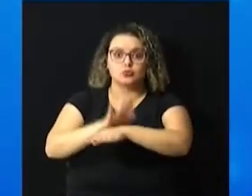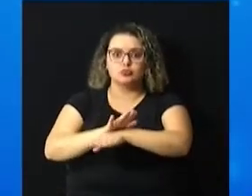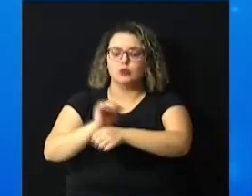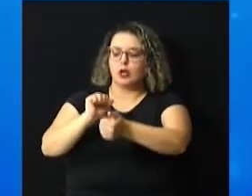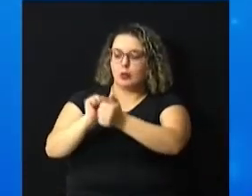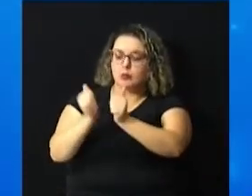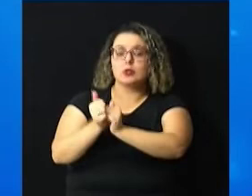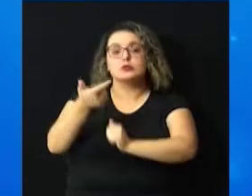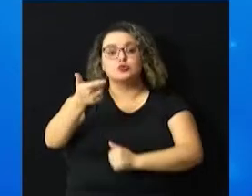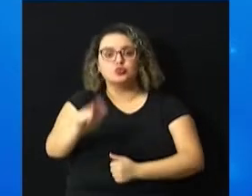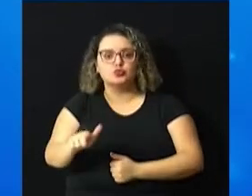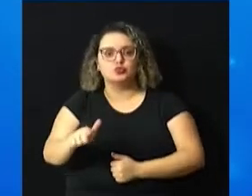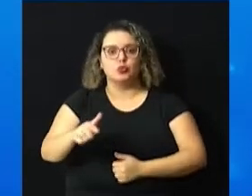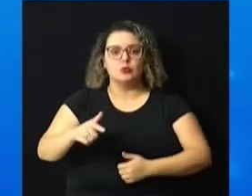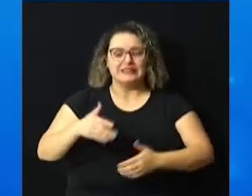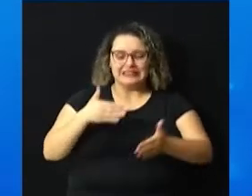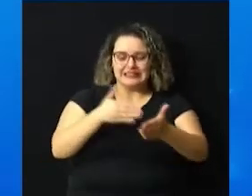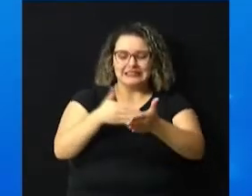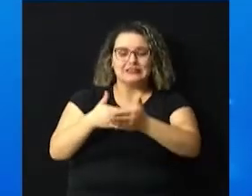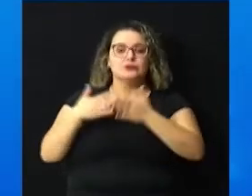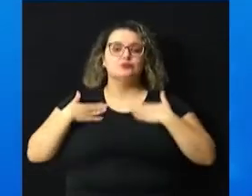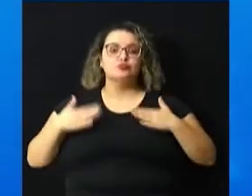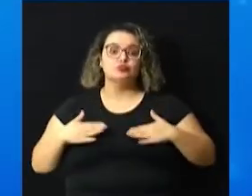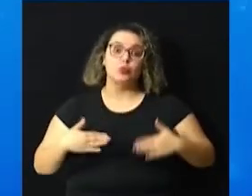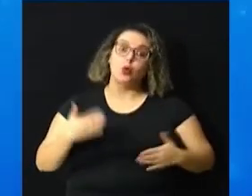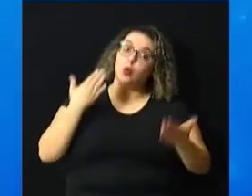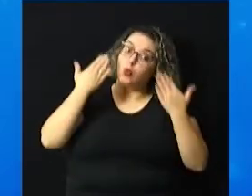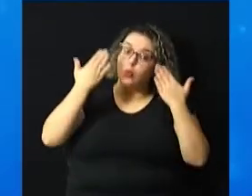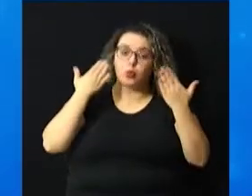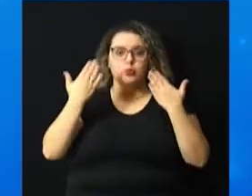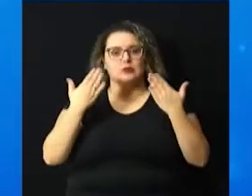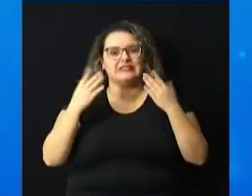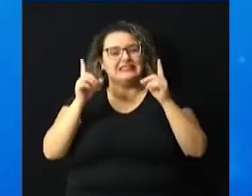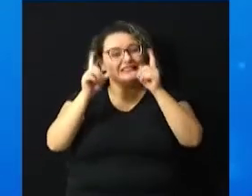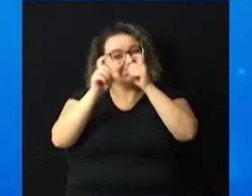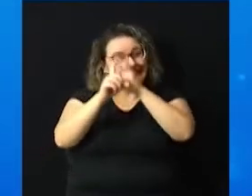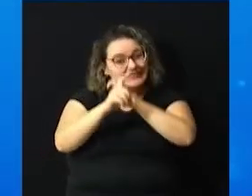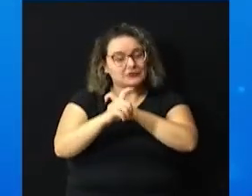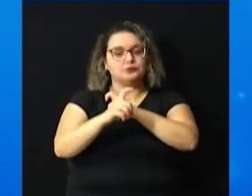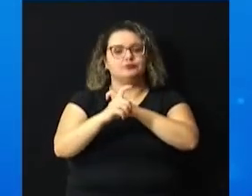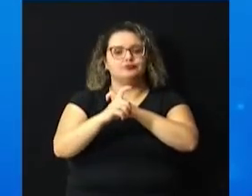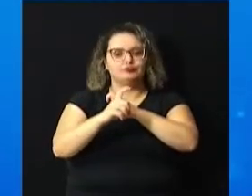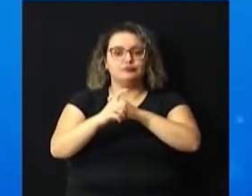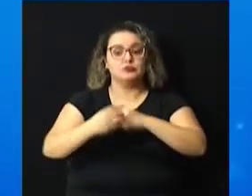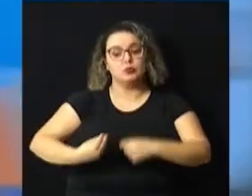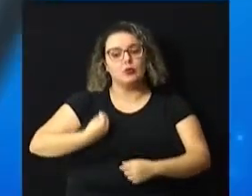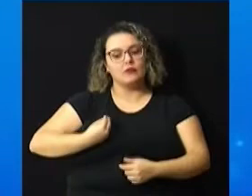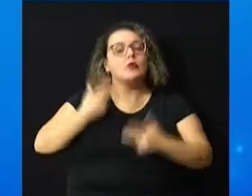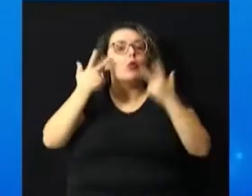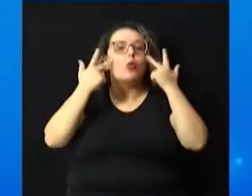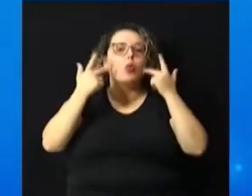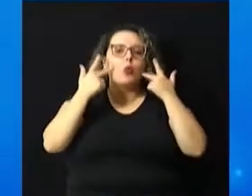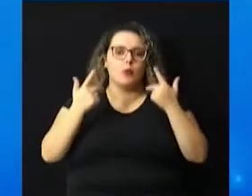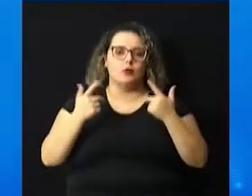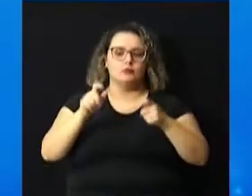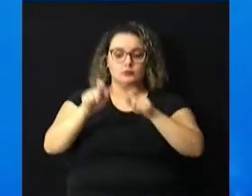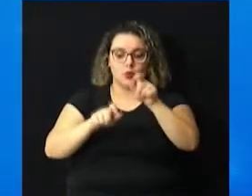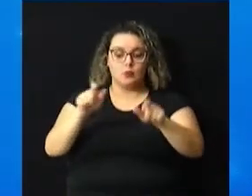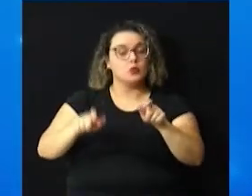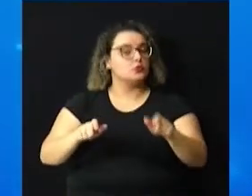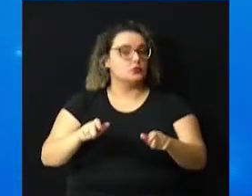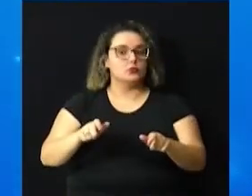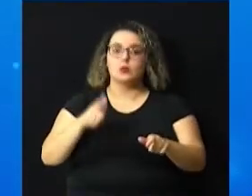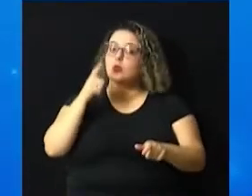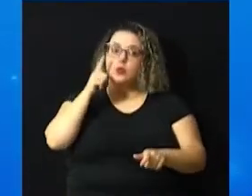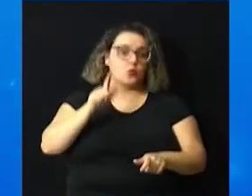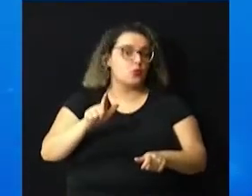de pessoas com limitações físicas ou psicológicas que têm dificuldades de ter uma vida normal. São pessoas que não conseguem